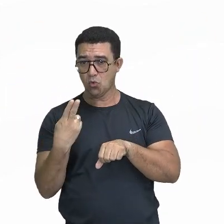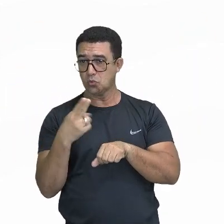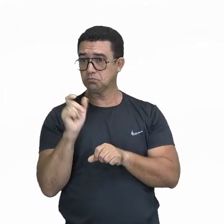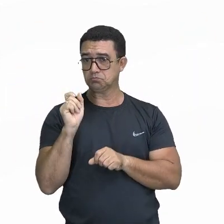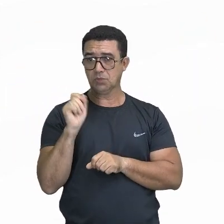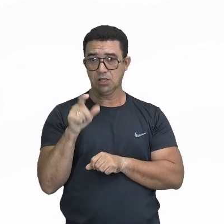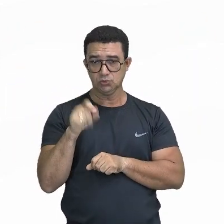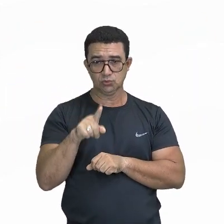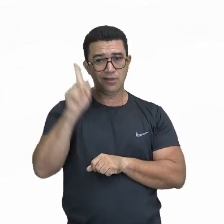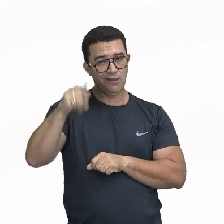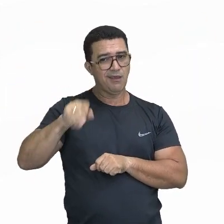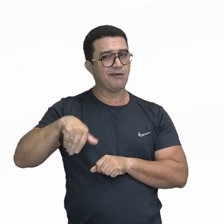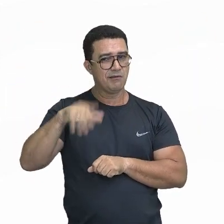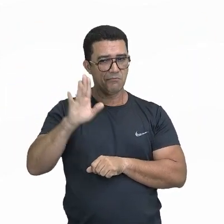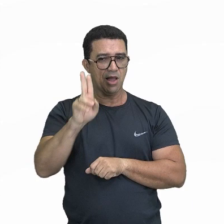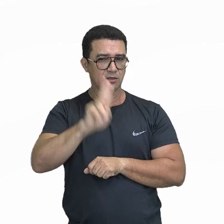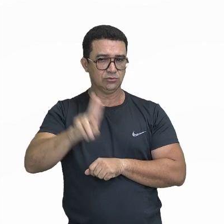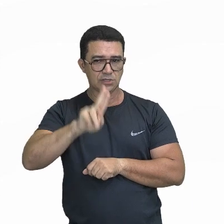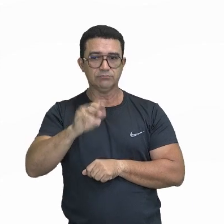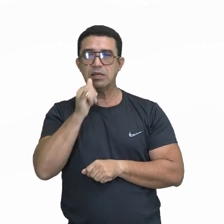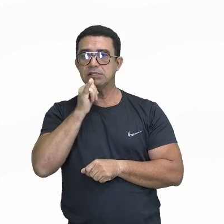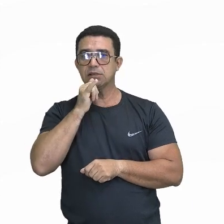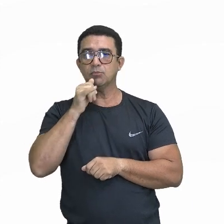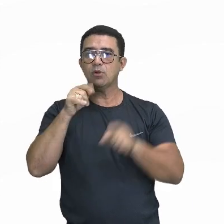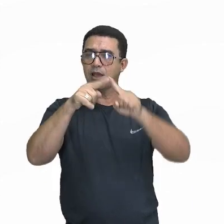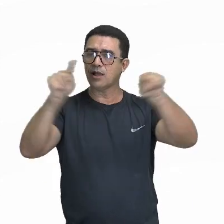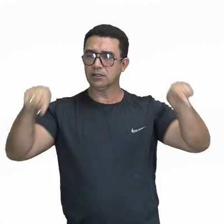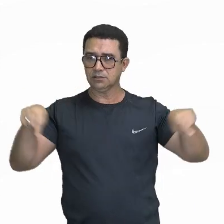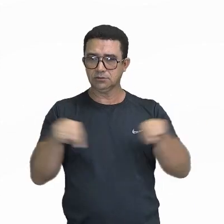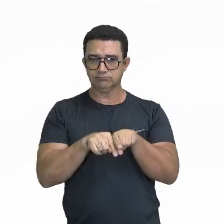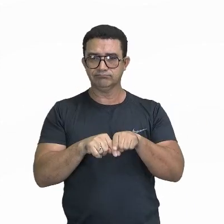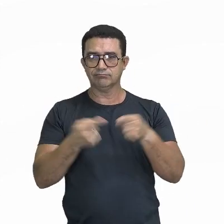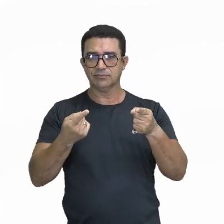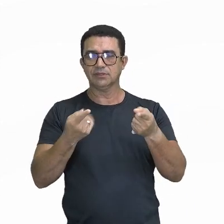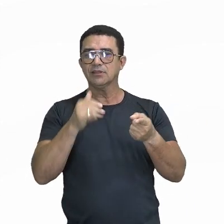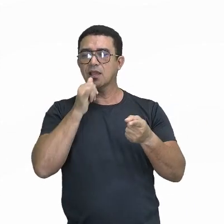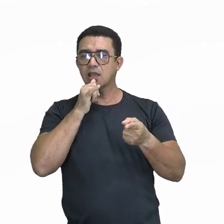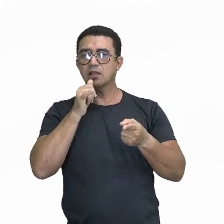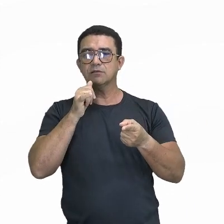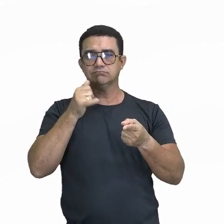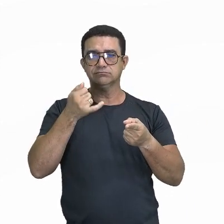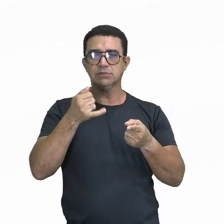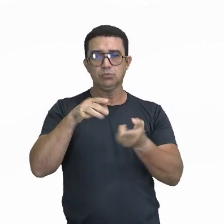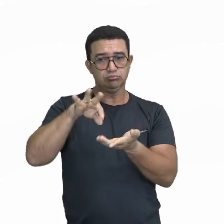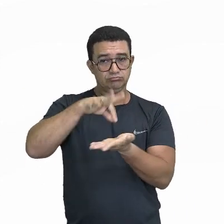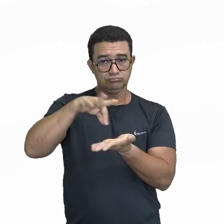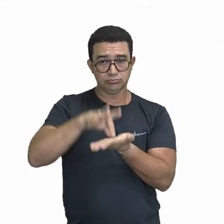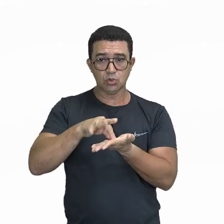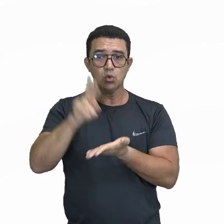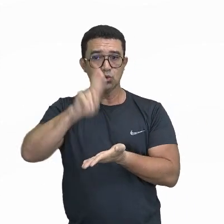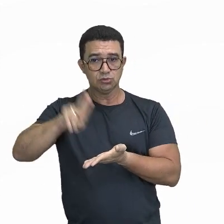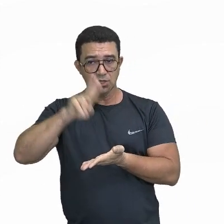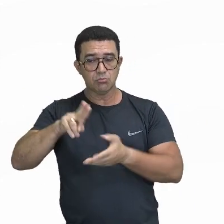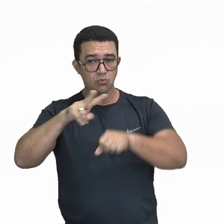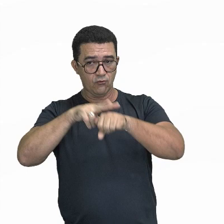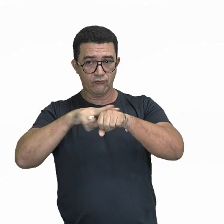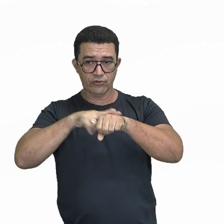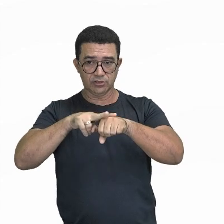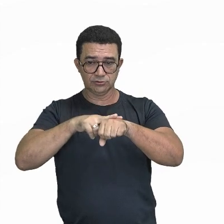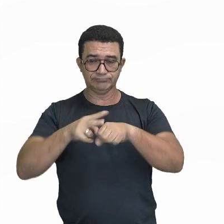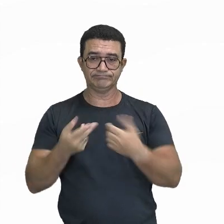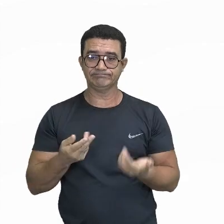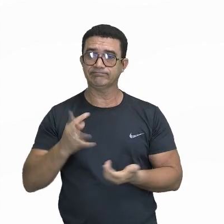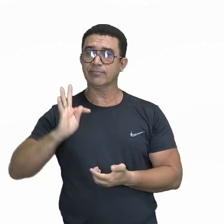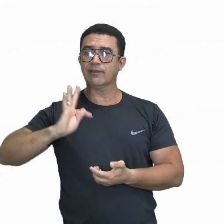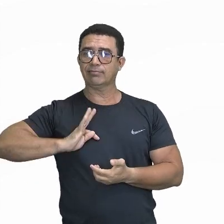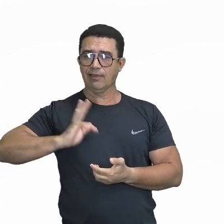mais utilizados. Aqui nos estúdios do Centro de Mídia, nós usamos a cor verde. Essa técnica é